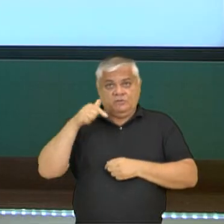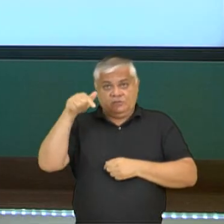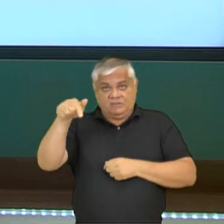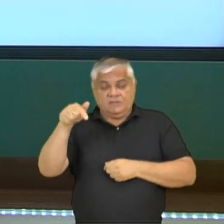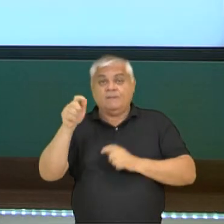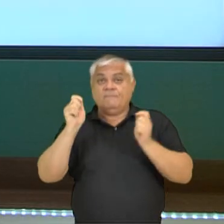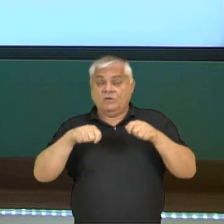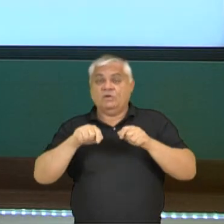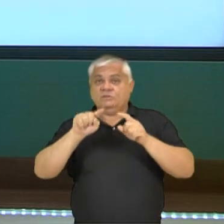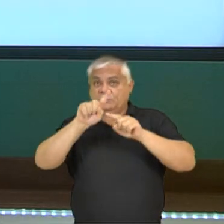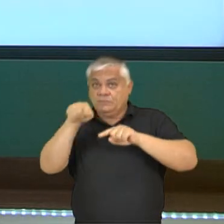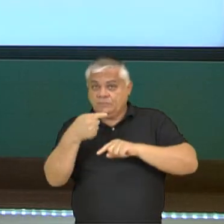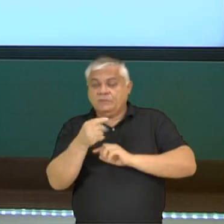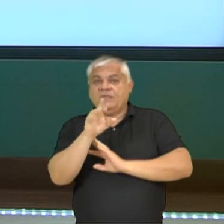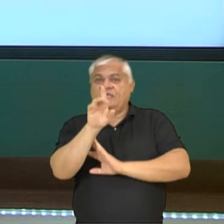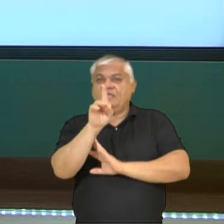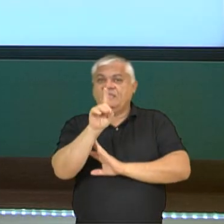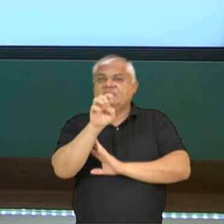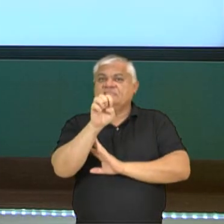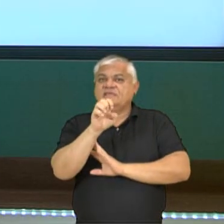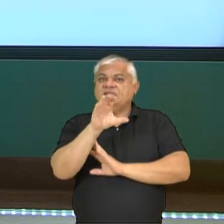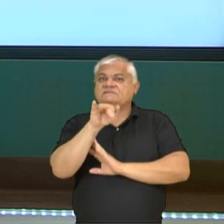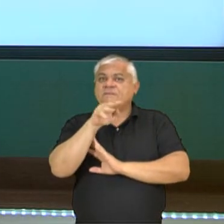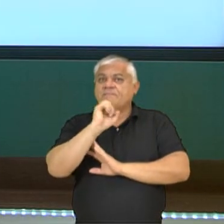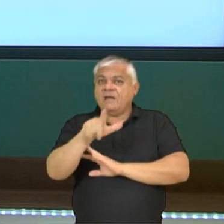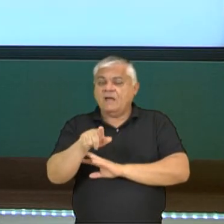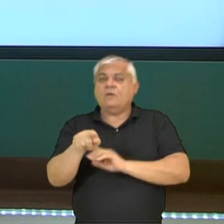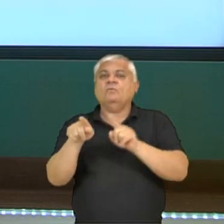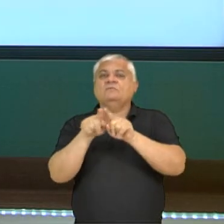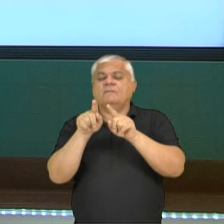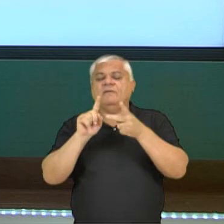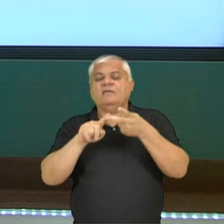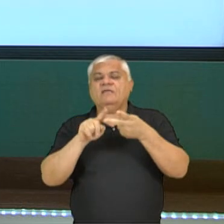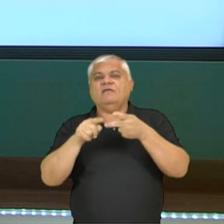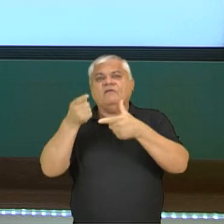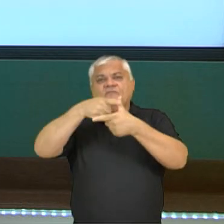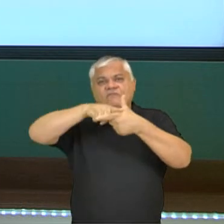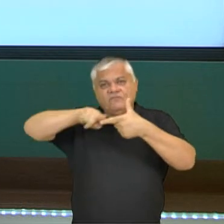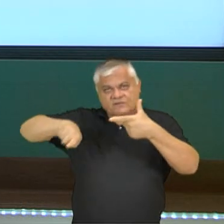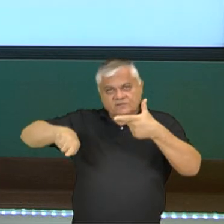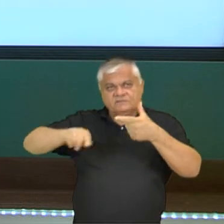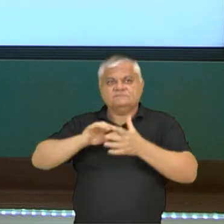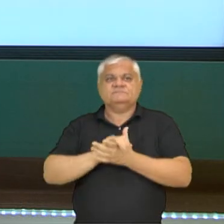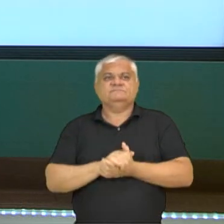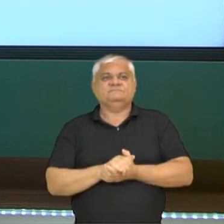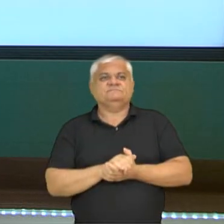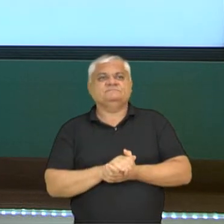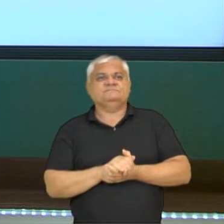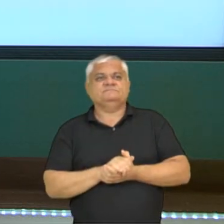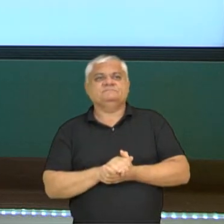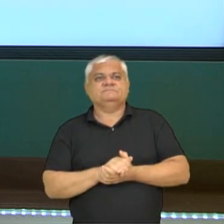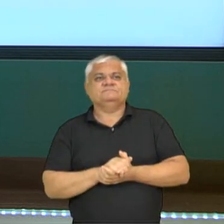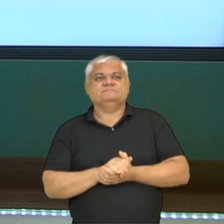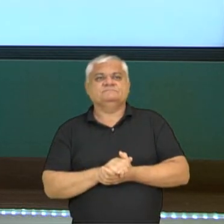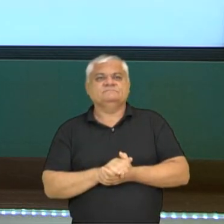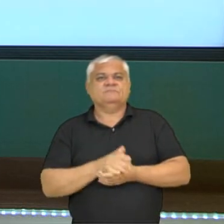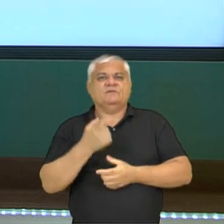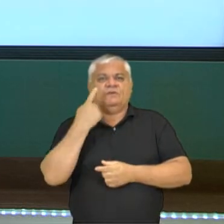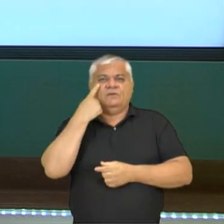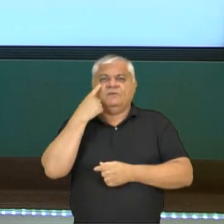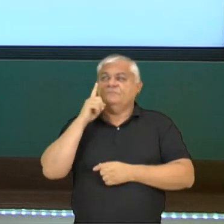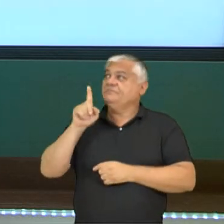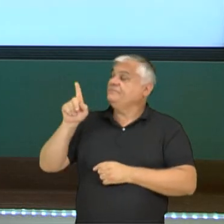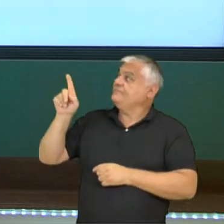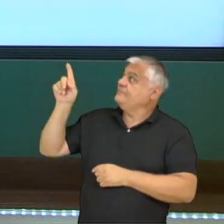forma decimal e também na sua forma fracionária. Vejam esse